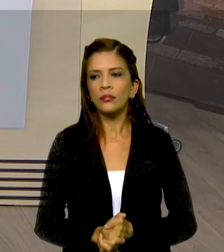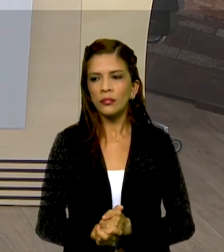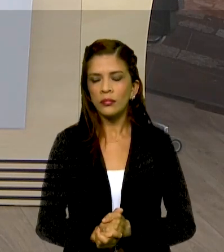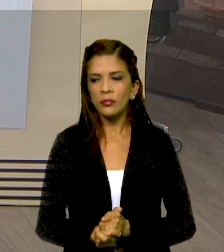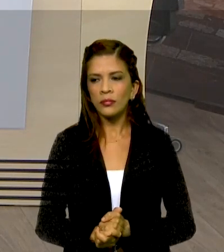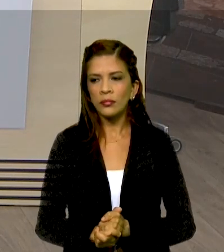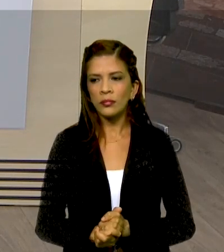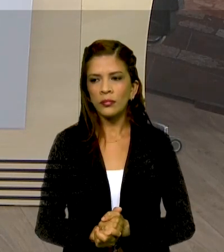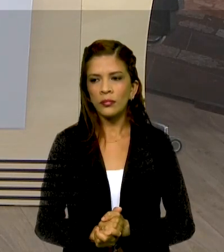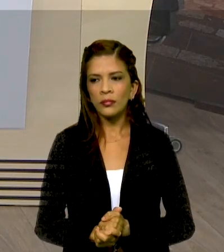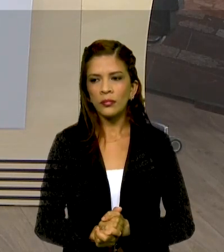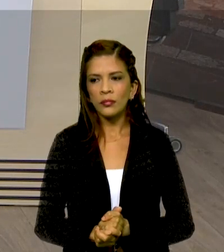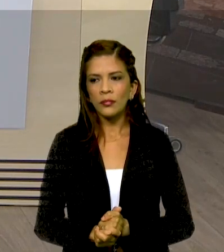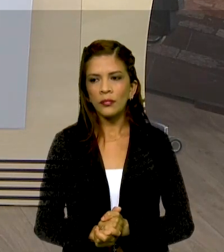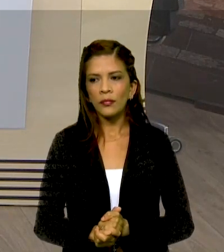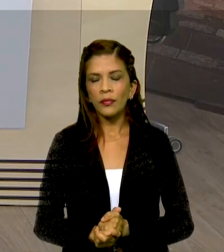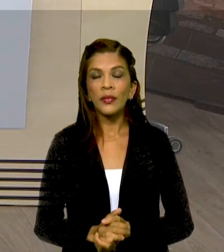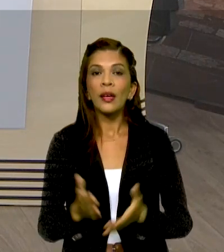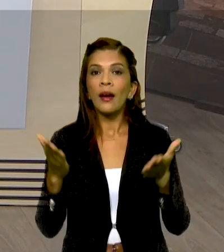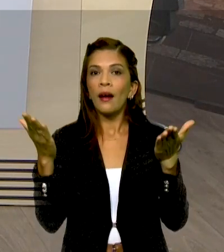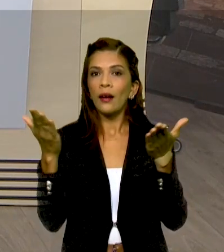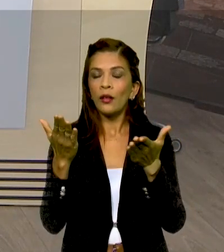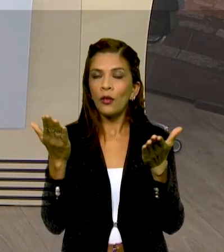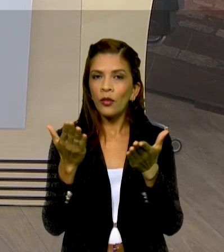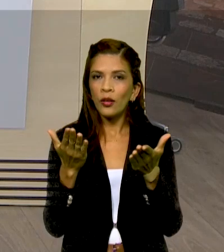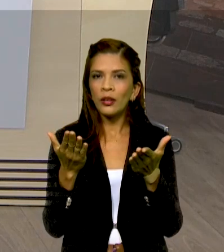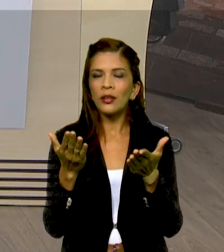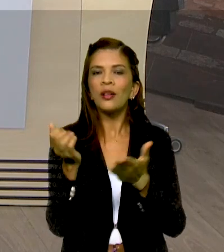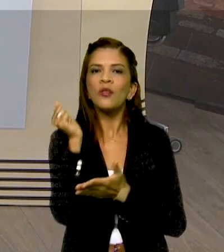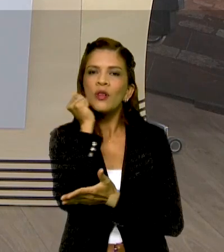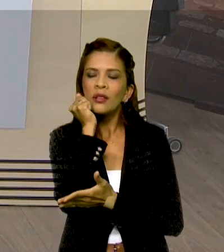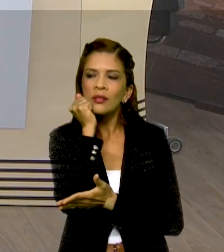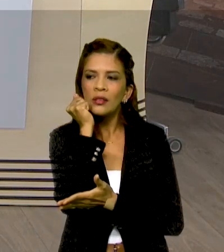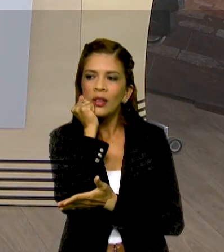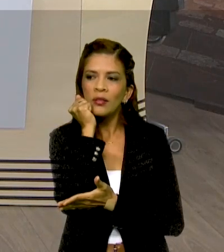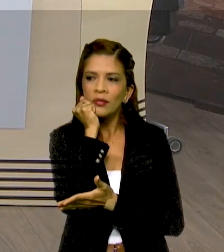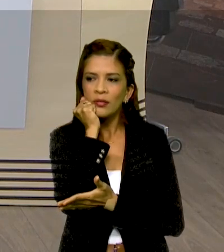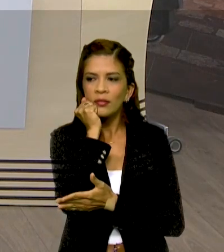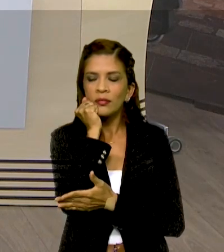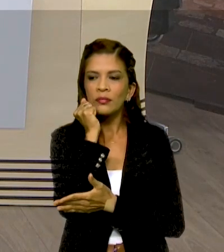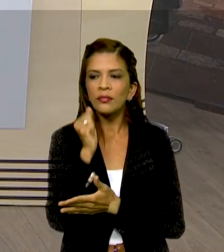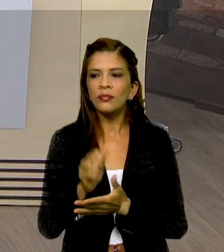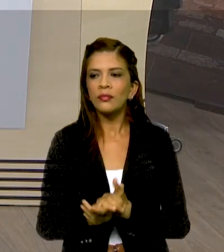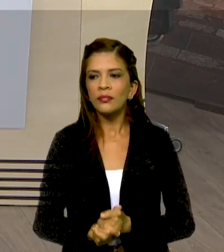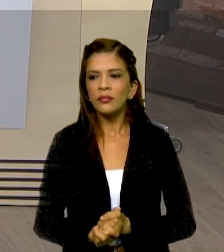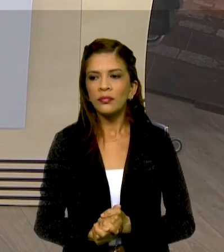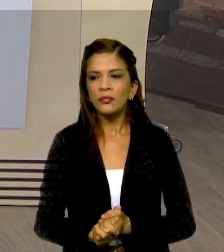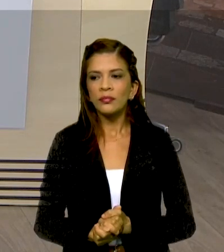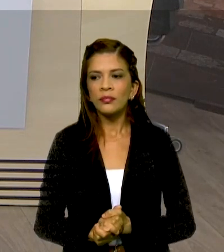Eu vou voltar a conversar com o André e a gente vai